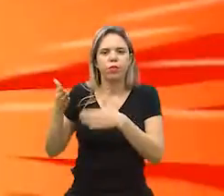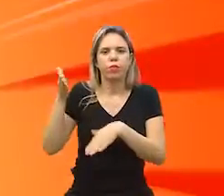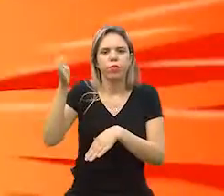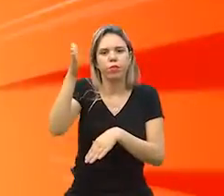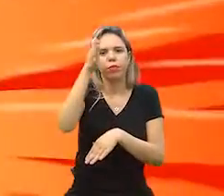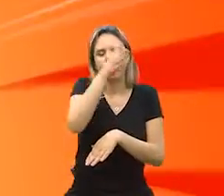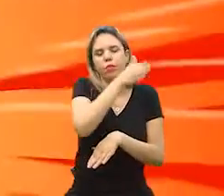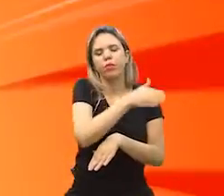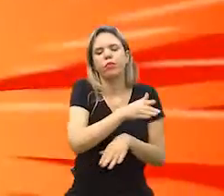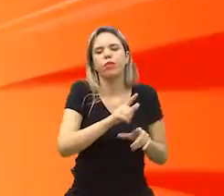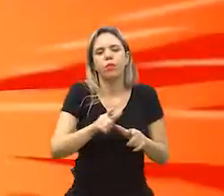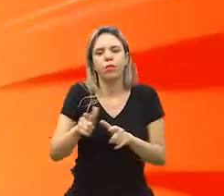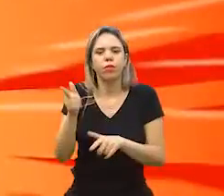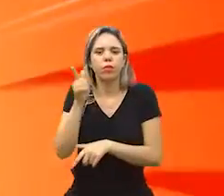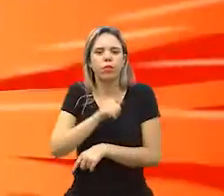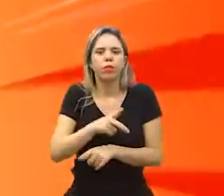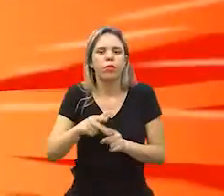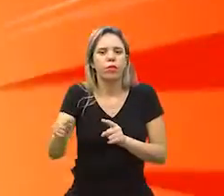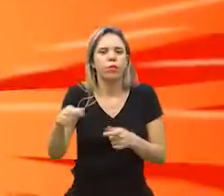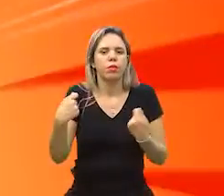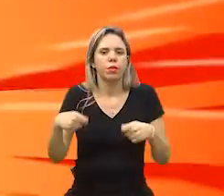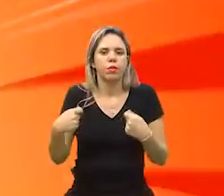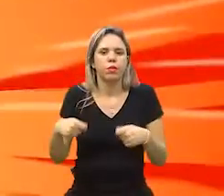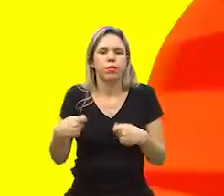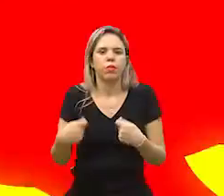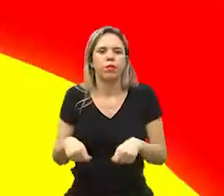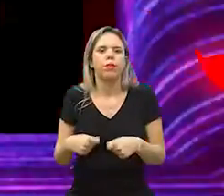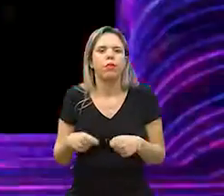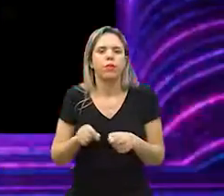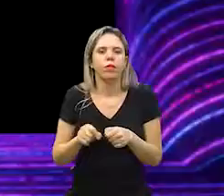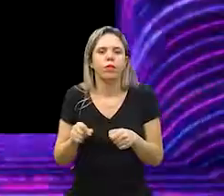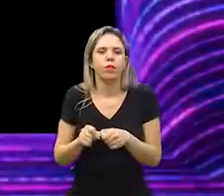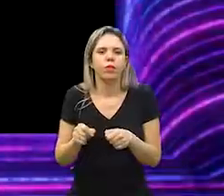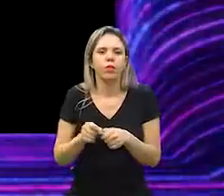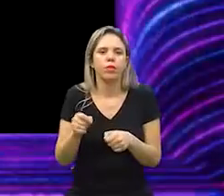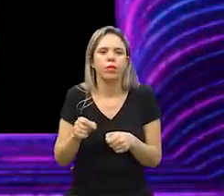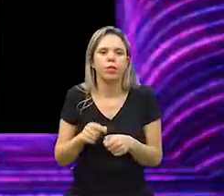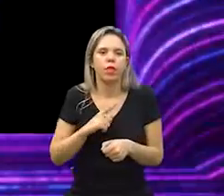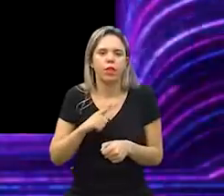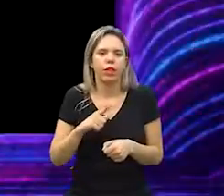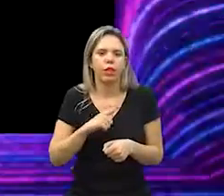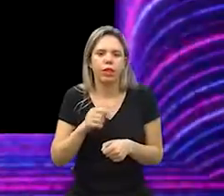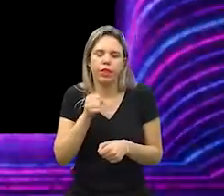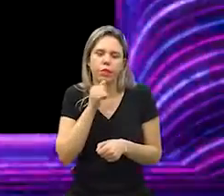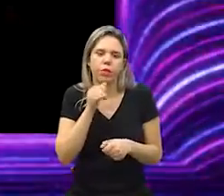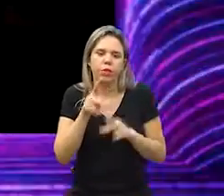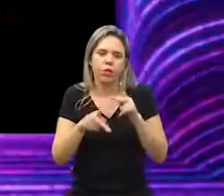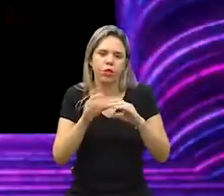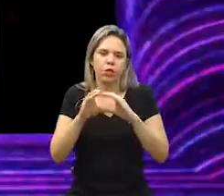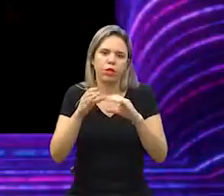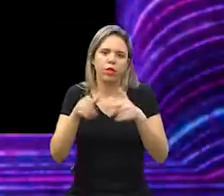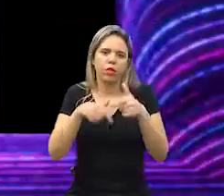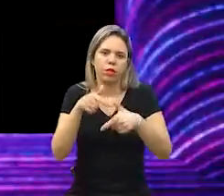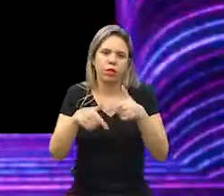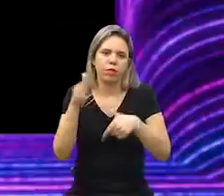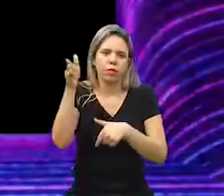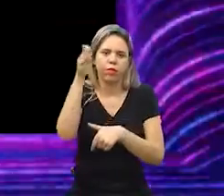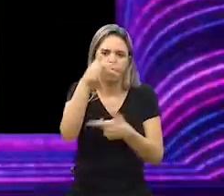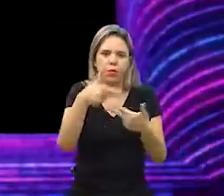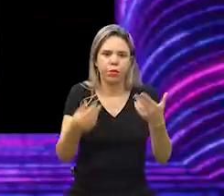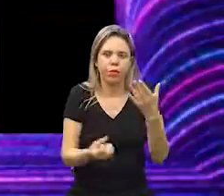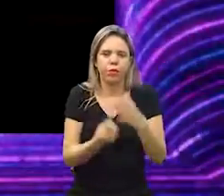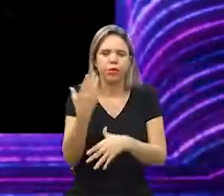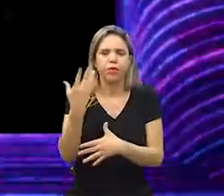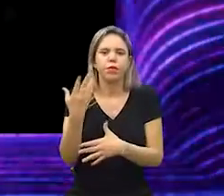voa para conseguir o que precisa e vai para... Tem emissários, né, para fazer esse trabalho e as